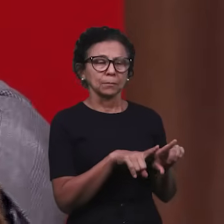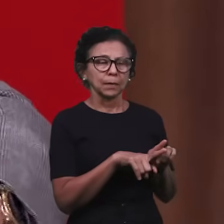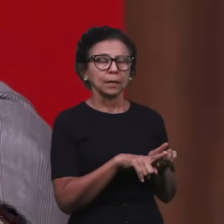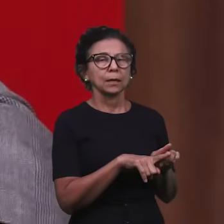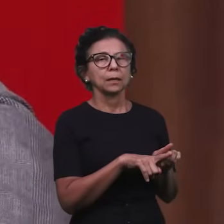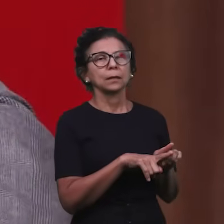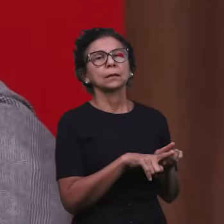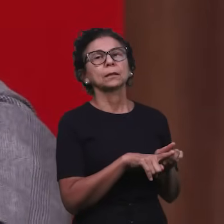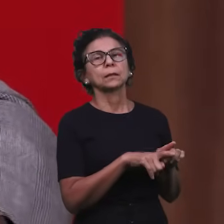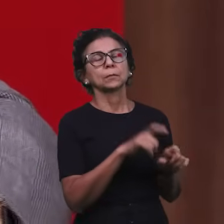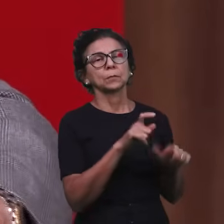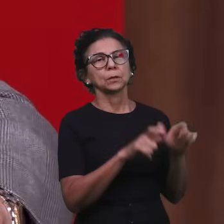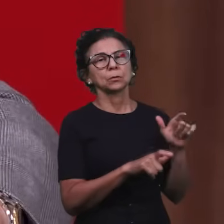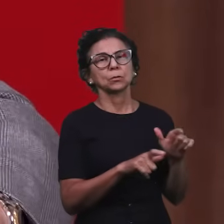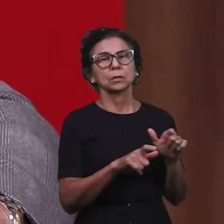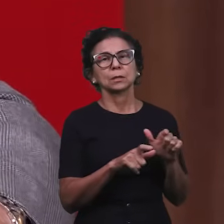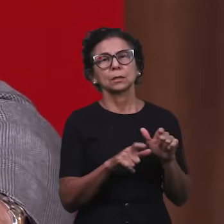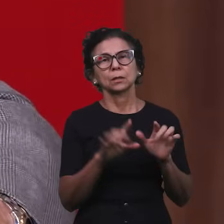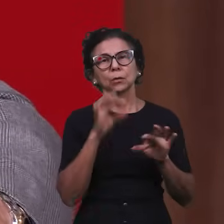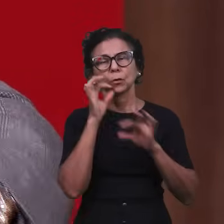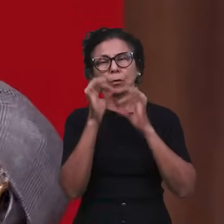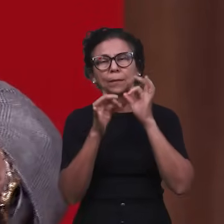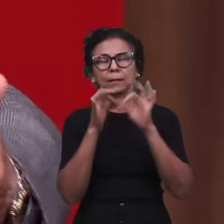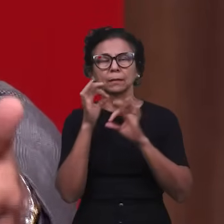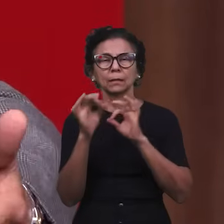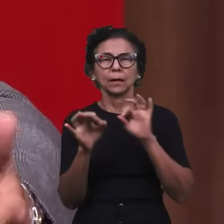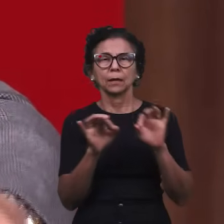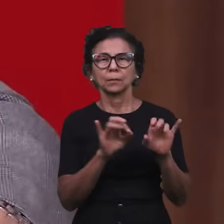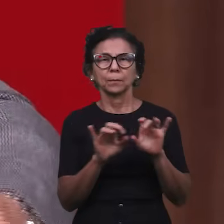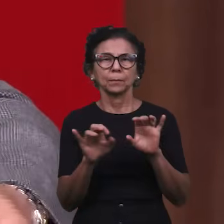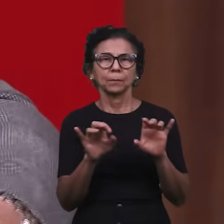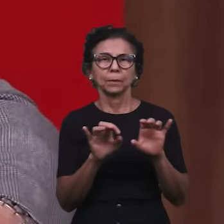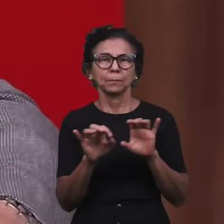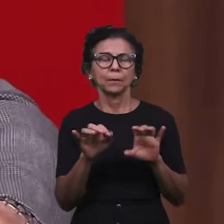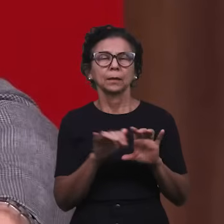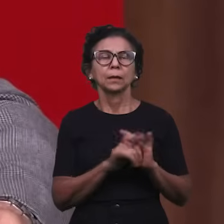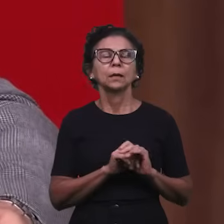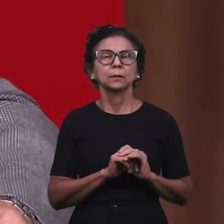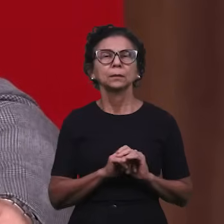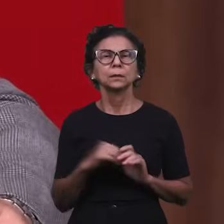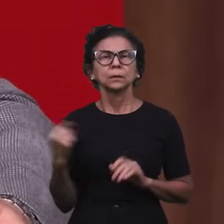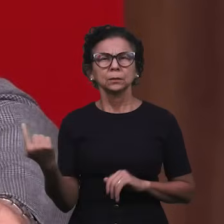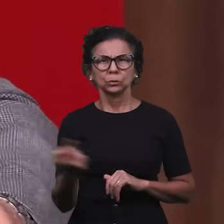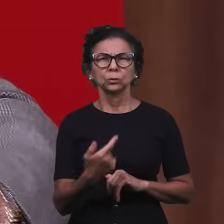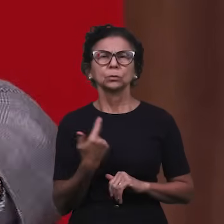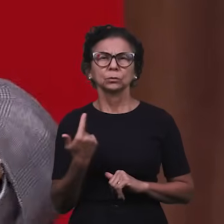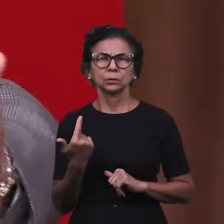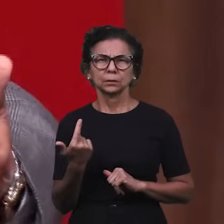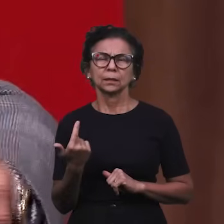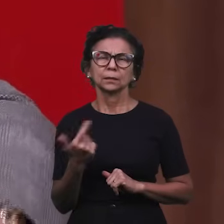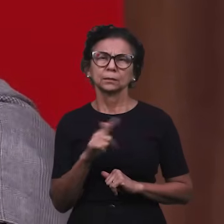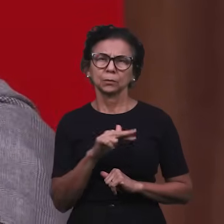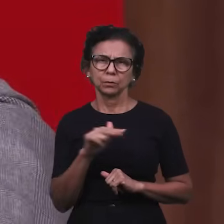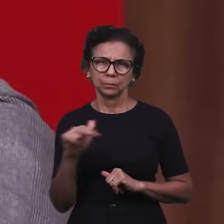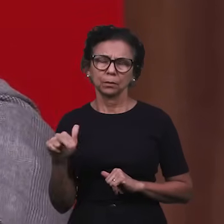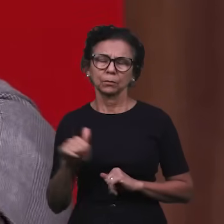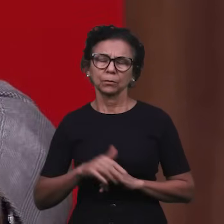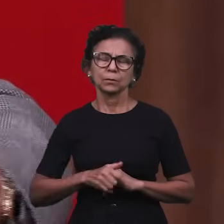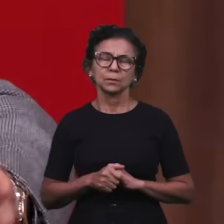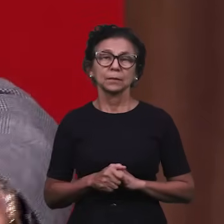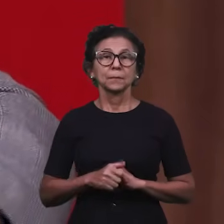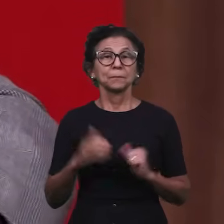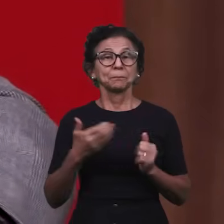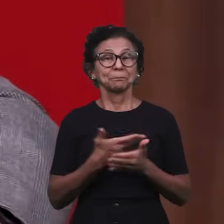comentários de irmãos de outras igrejas, servos do Senhor, irmãos nossos. A todos